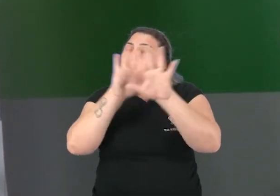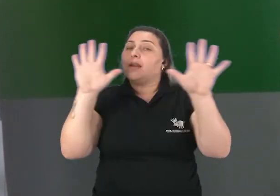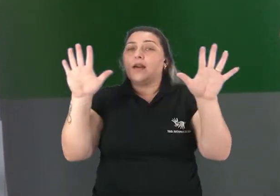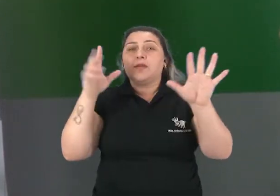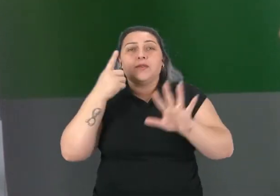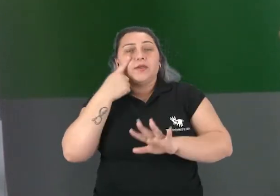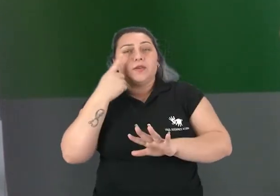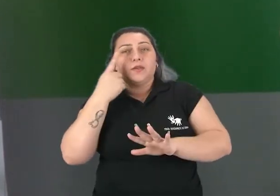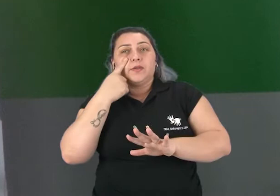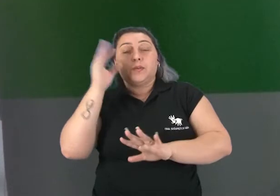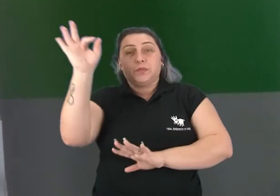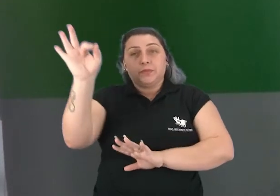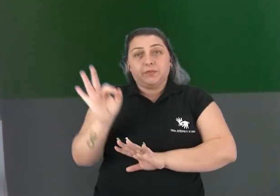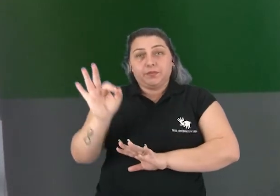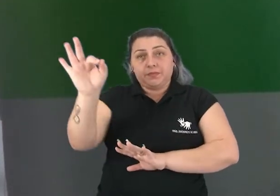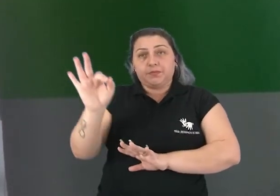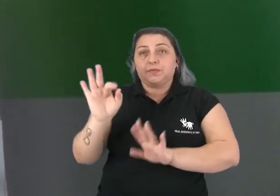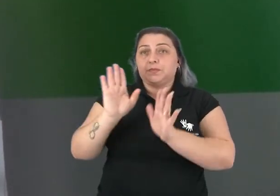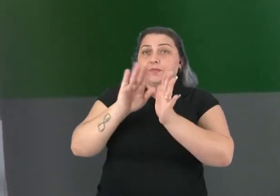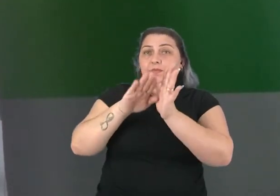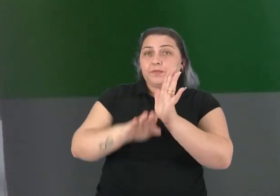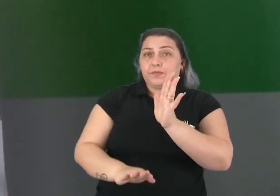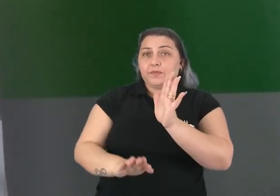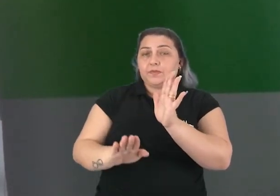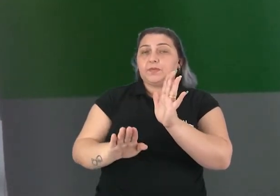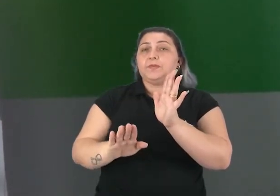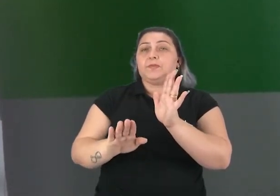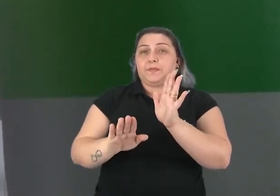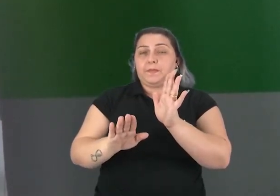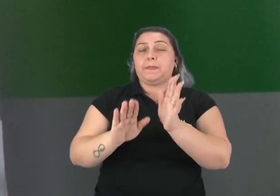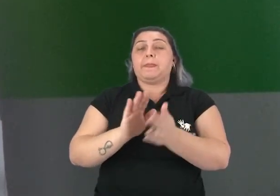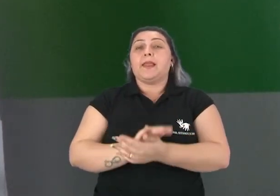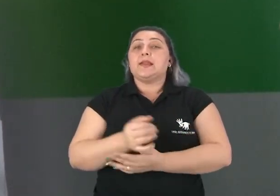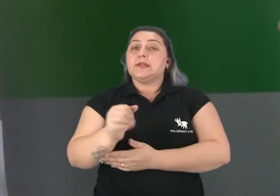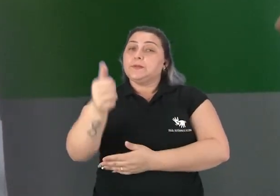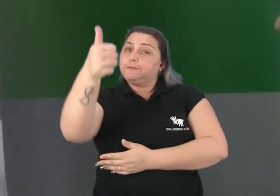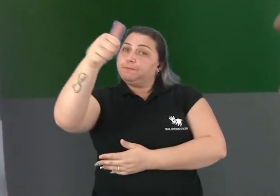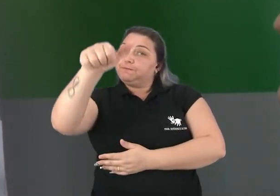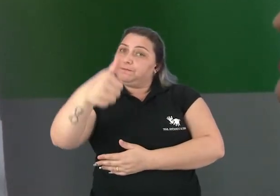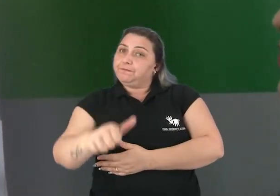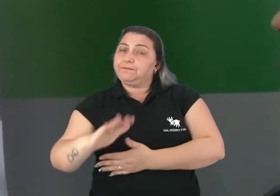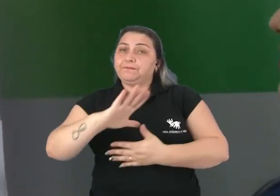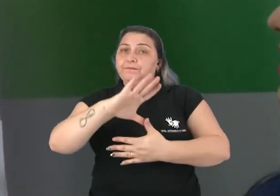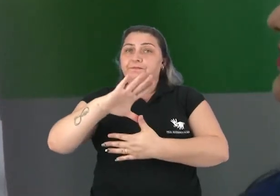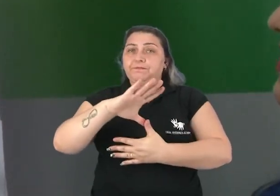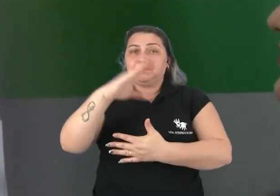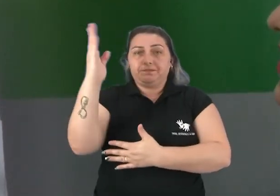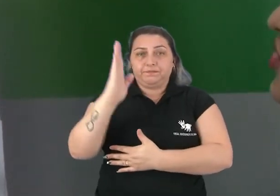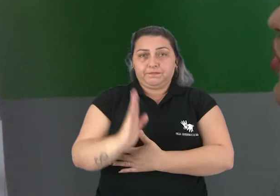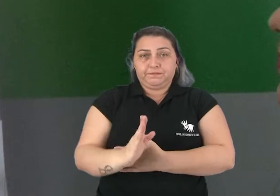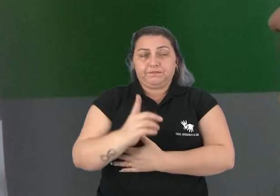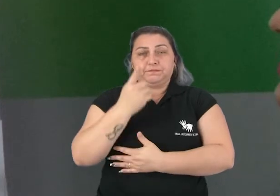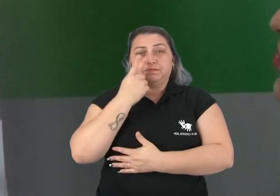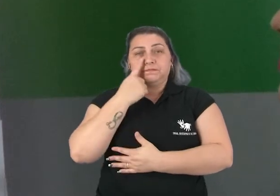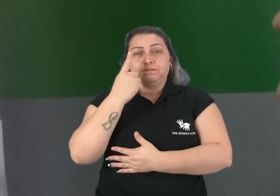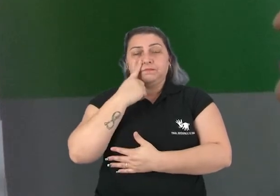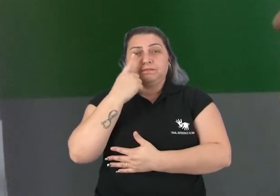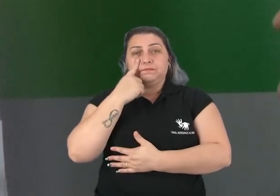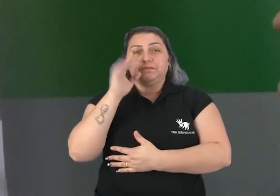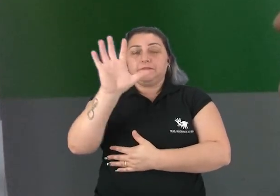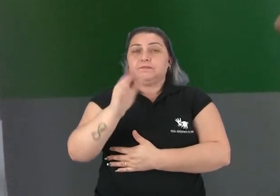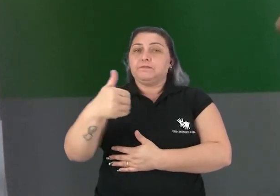vai vendo a porcentagem, ó, ela vai diminuindo, vai clareando mais. Se você for analisar aqui o mapa do Brasil, ó, você vê a região